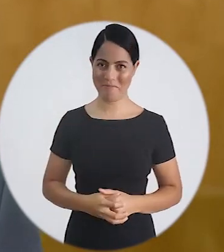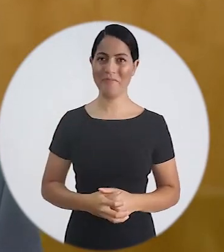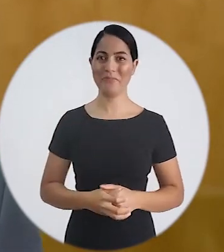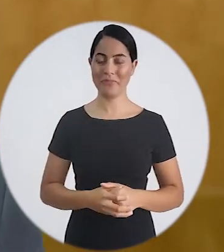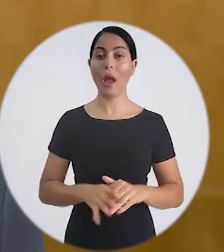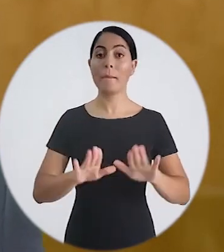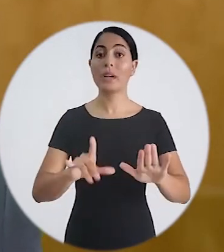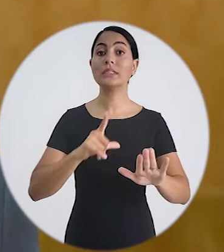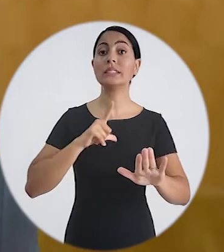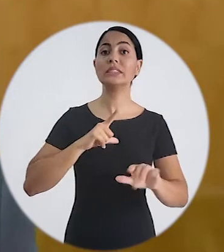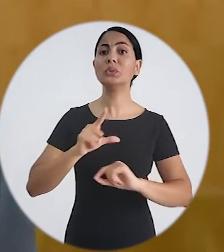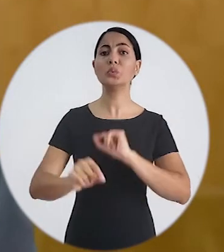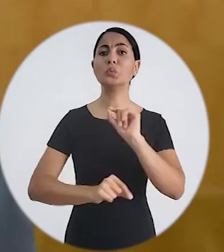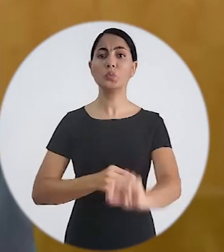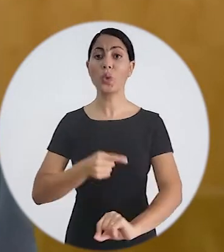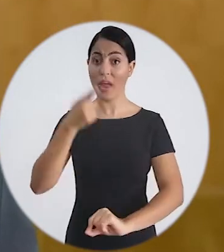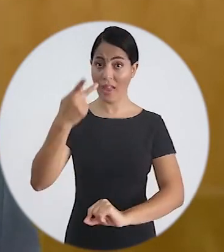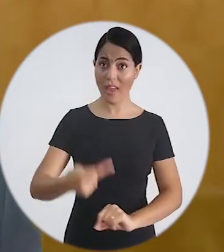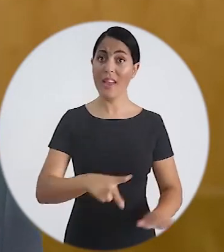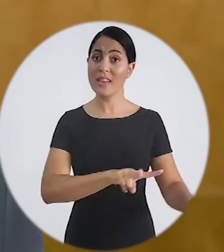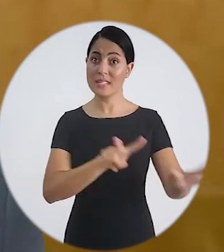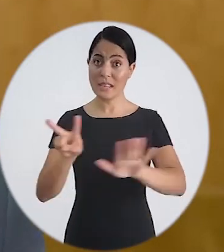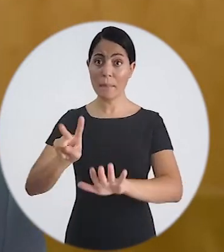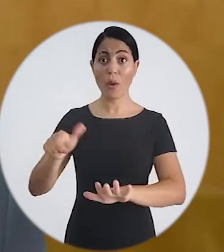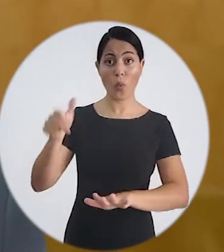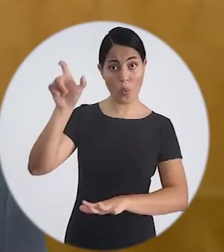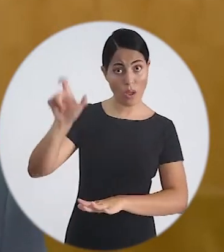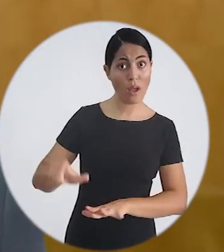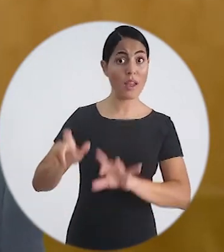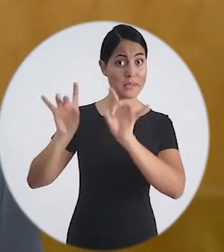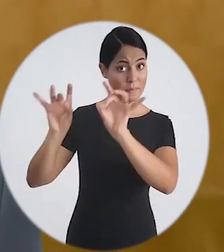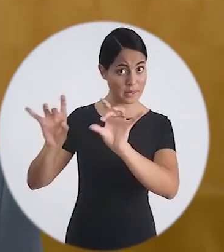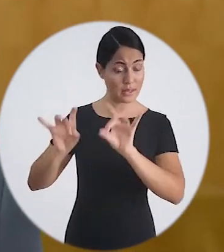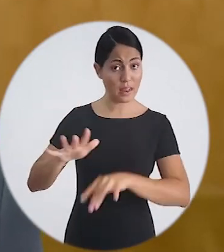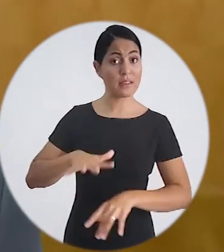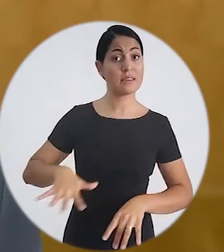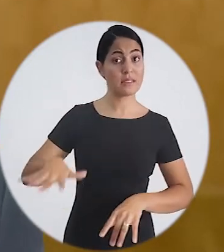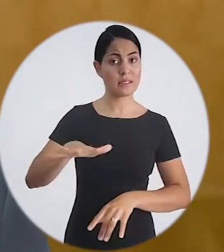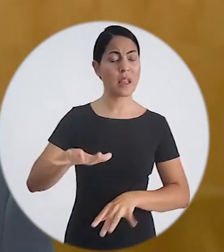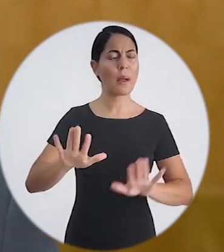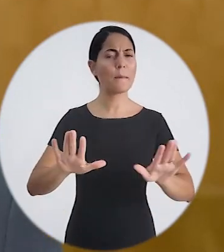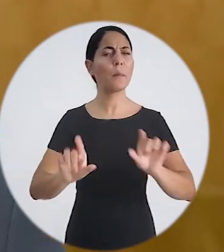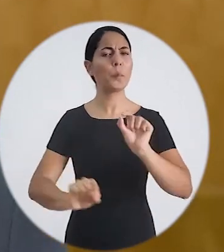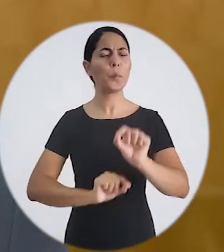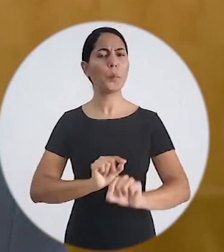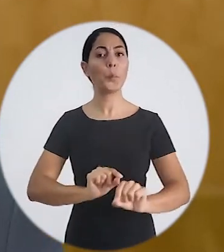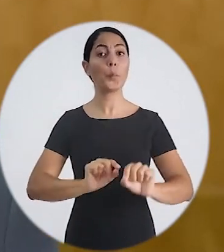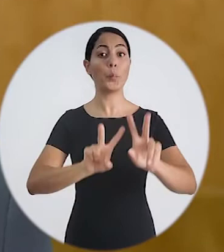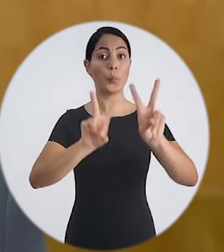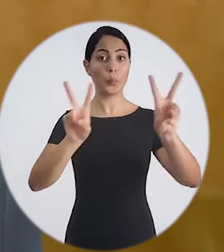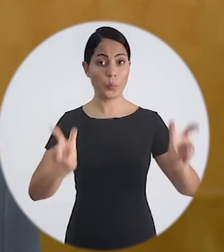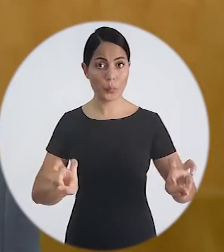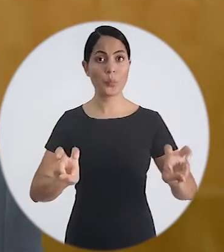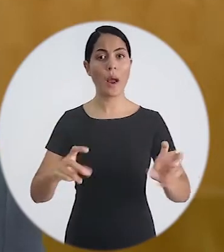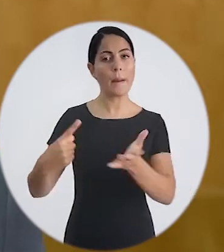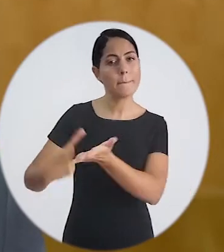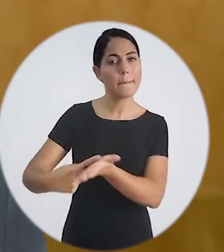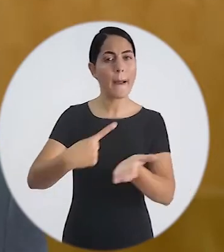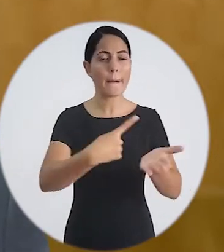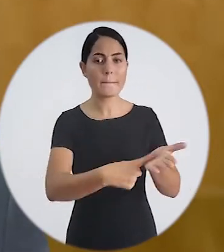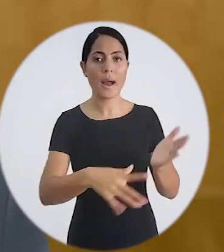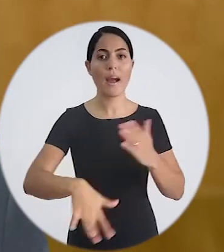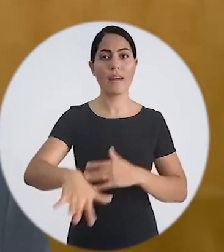vamos receber mais um especialista no assunto, desta vez para tratar da complementariedade entre mediadores